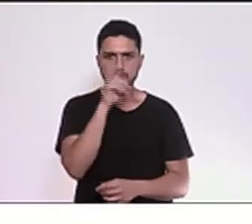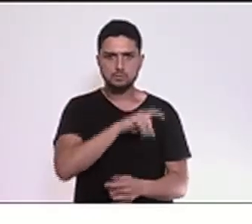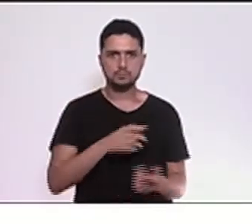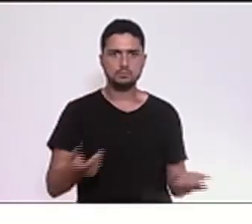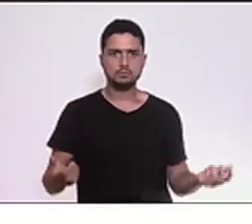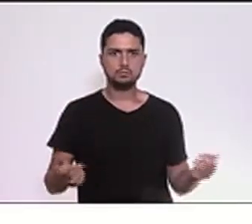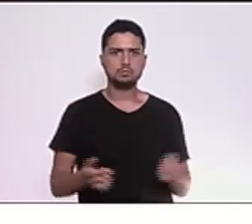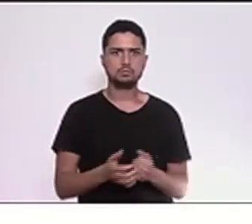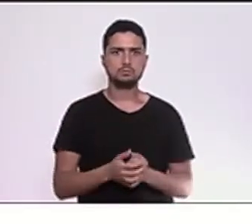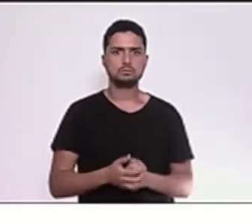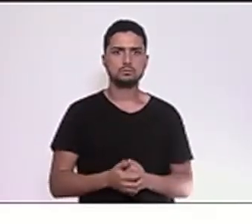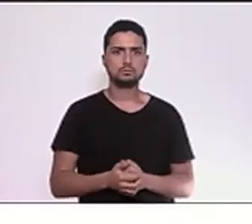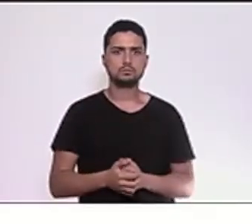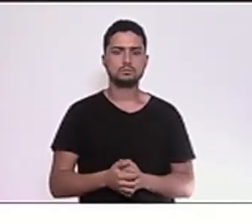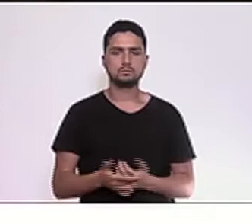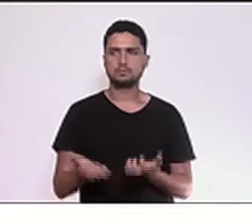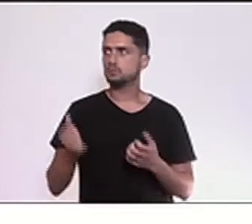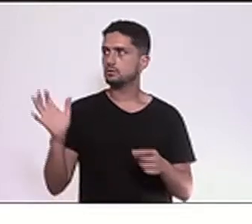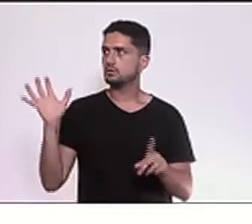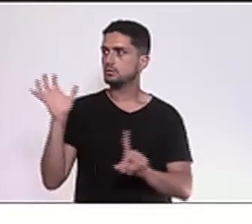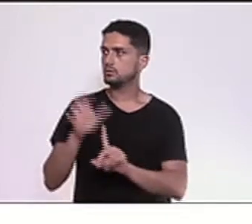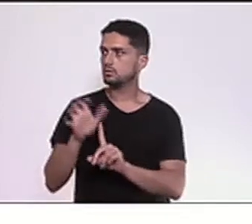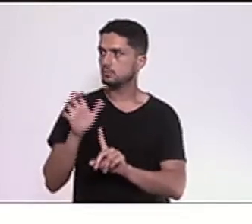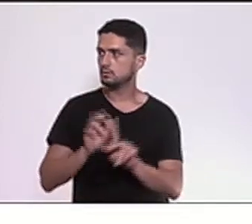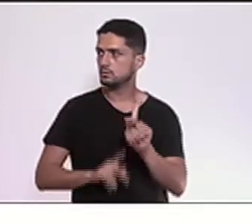Quer empurrar um cheque sem fundo para a população.